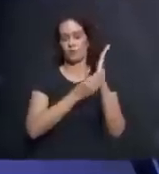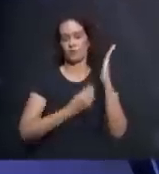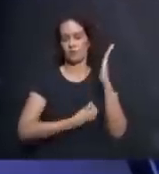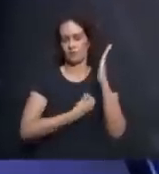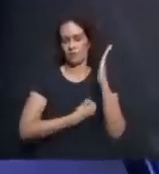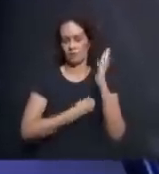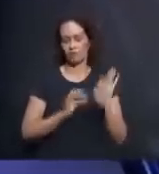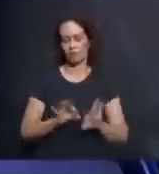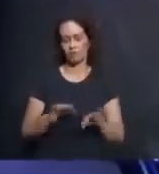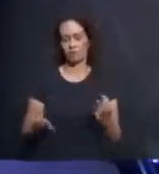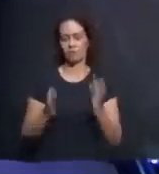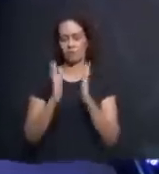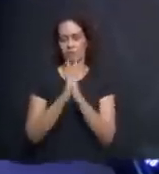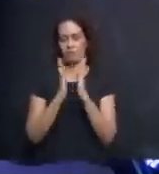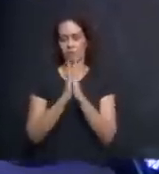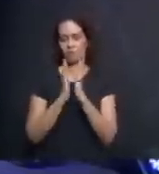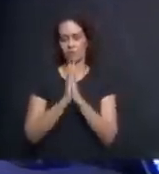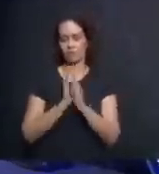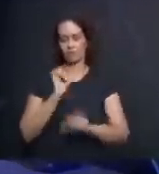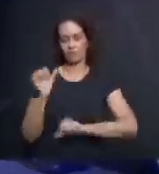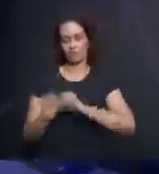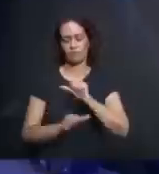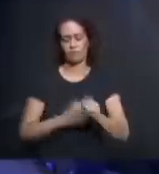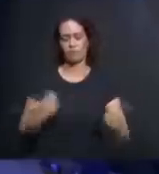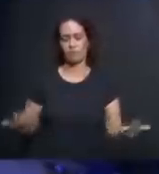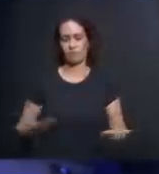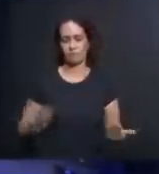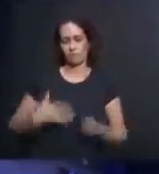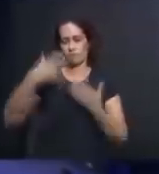oração, eu me torno agora pela fé